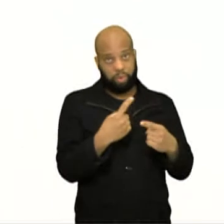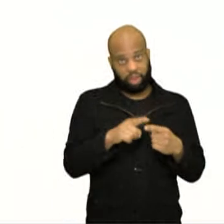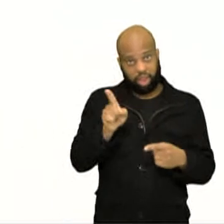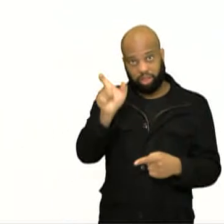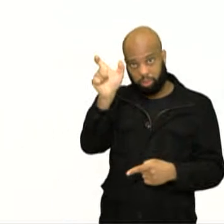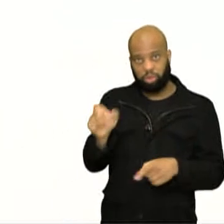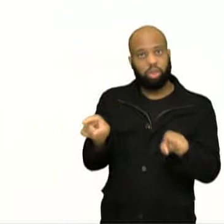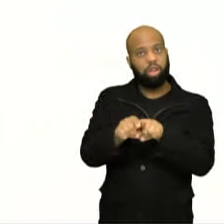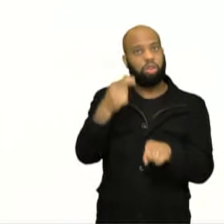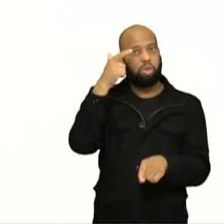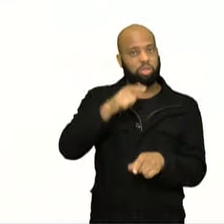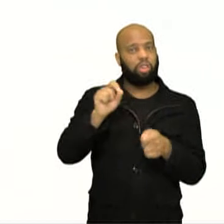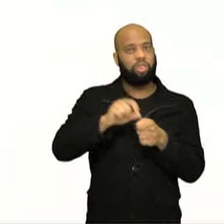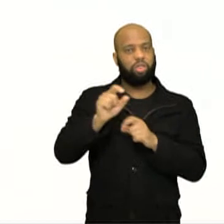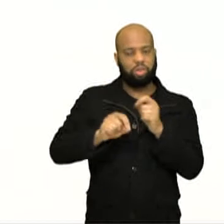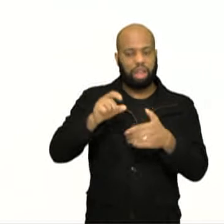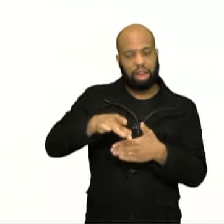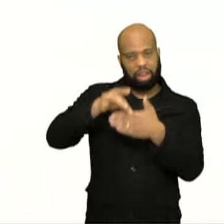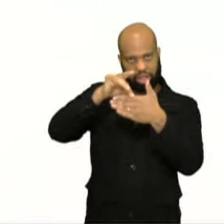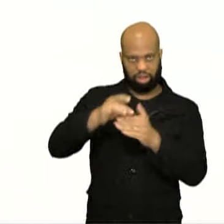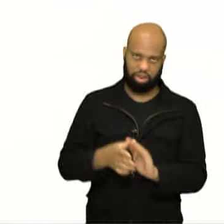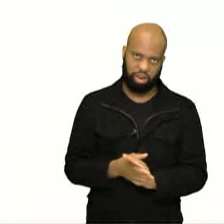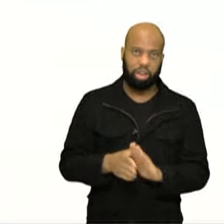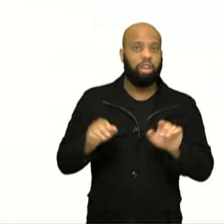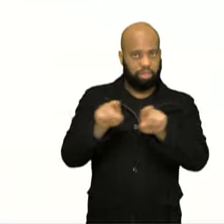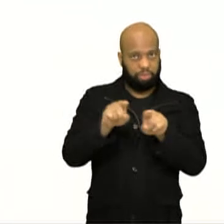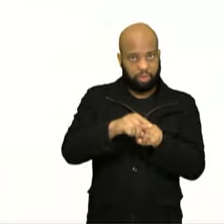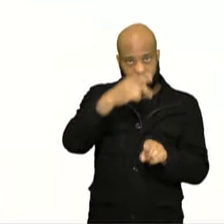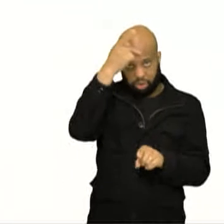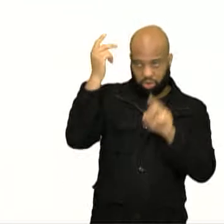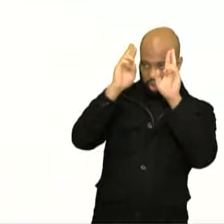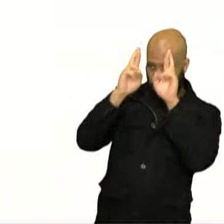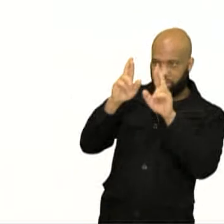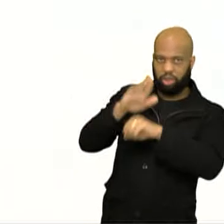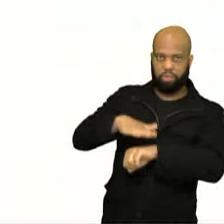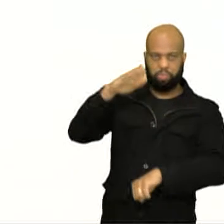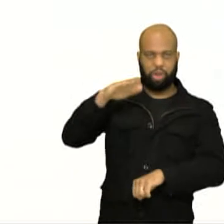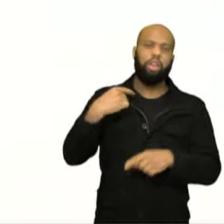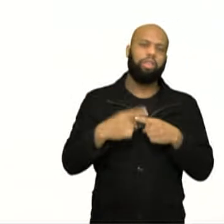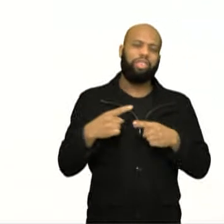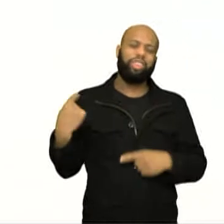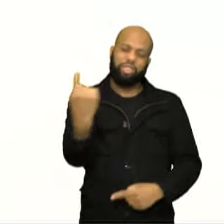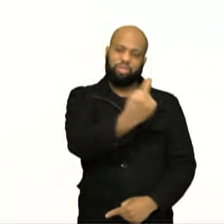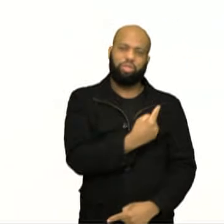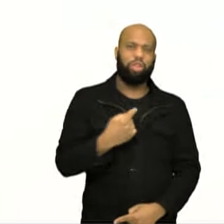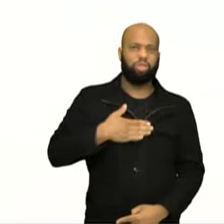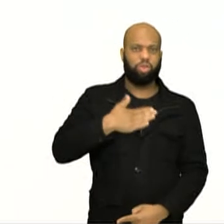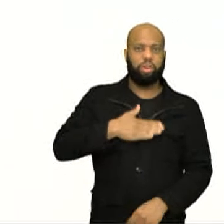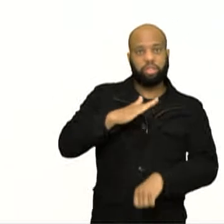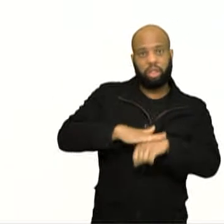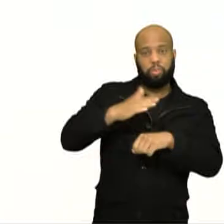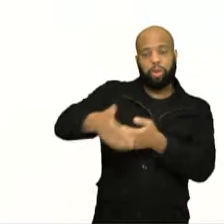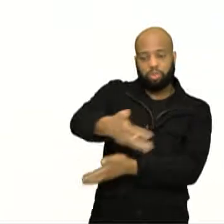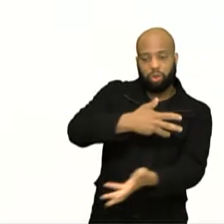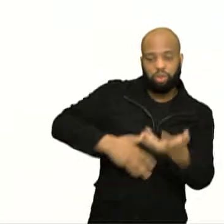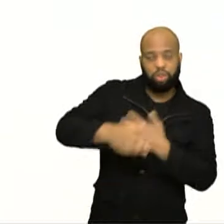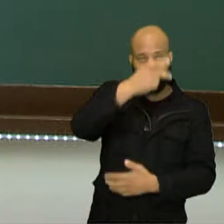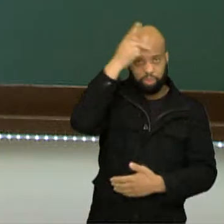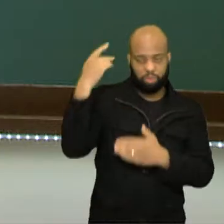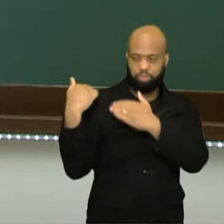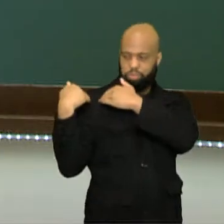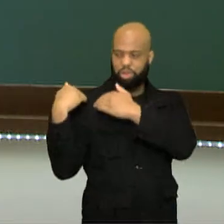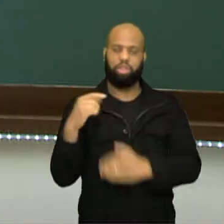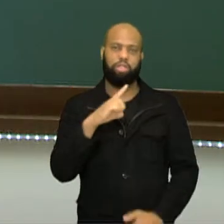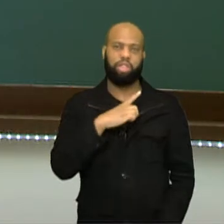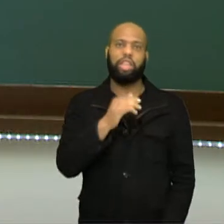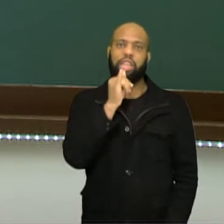mais respeitada. A gente gosta mais de conviver com pessoas responsáveis, Então, quando você marca